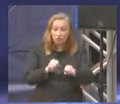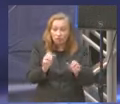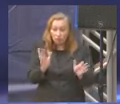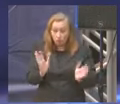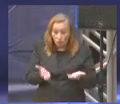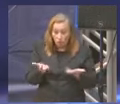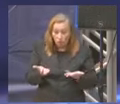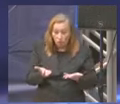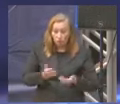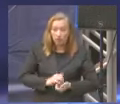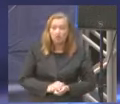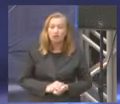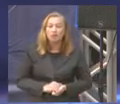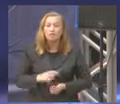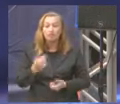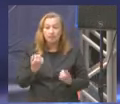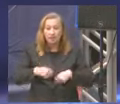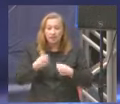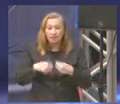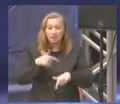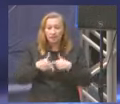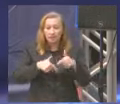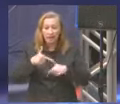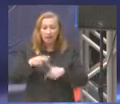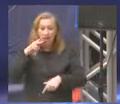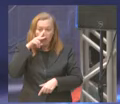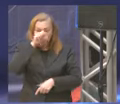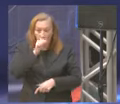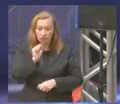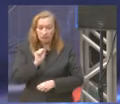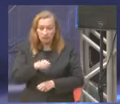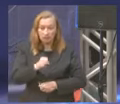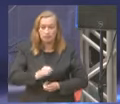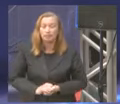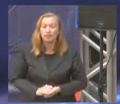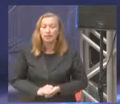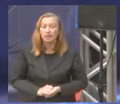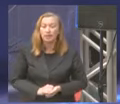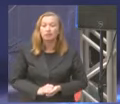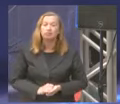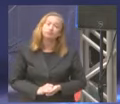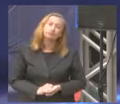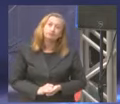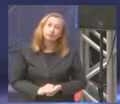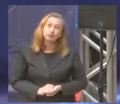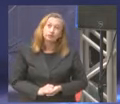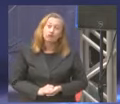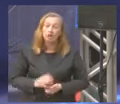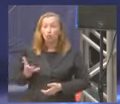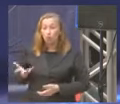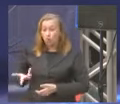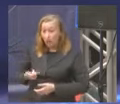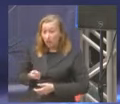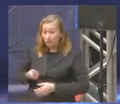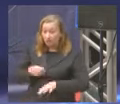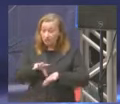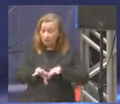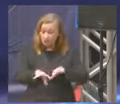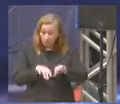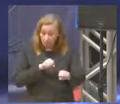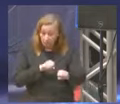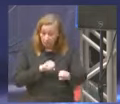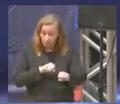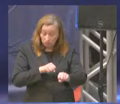etc., a gente tem que trabalhar muito forte nisso, né? Seja através de qualificação e